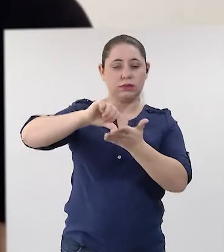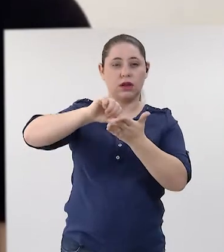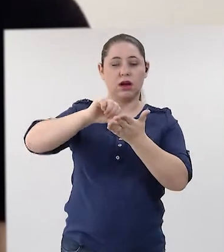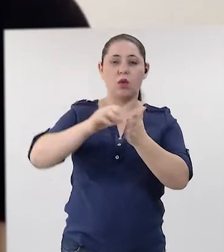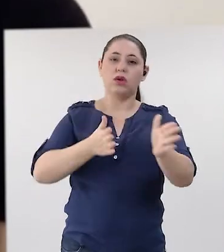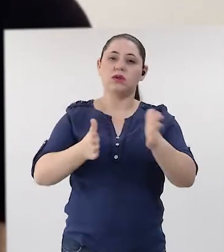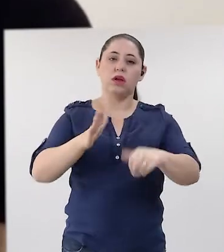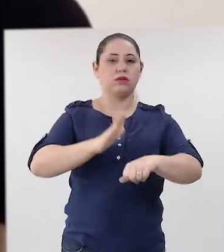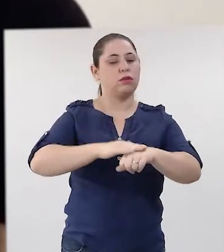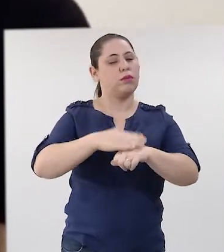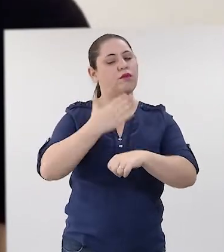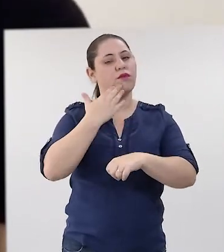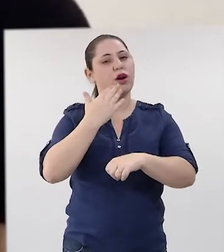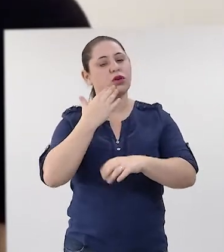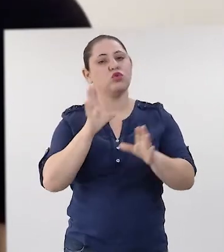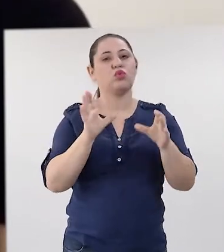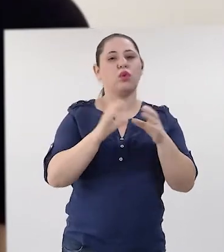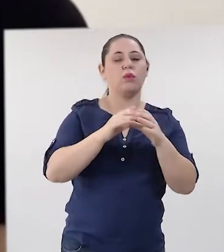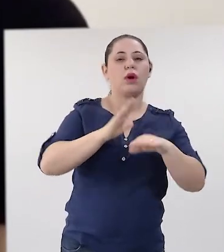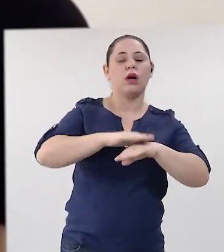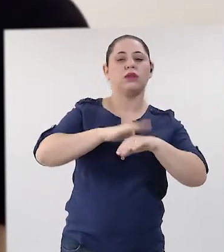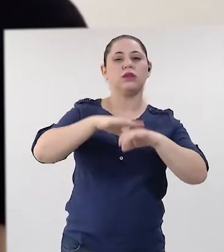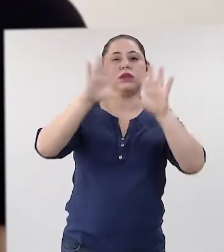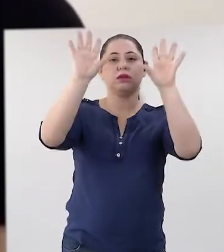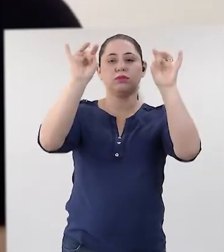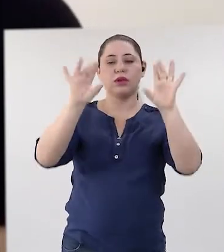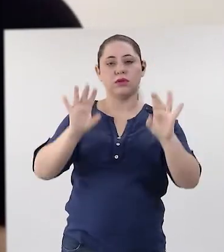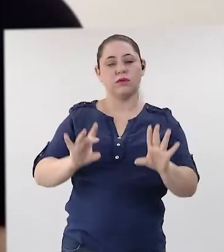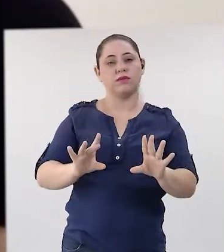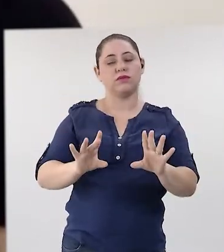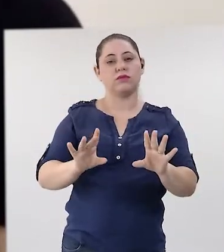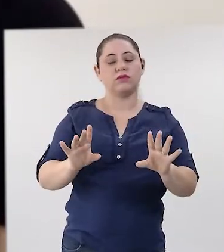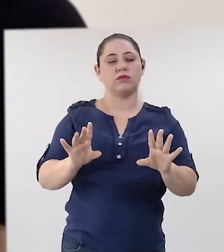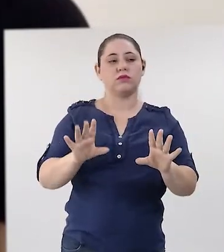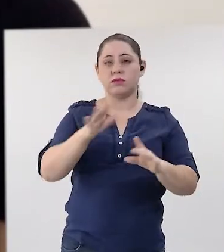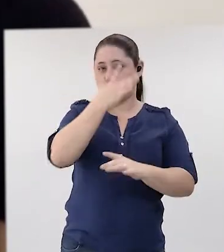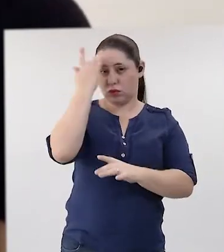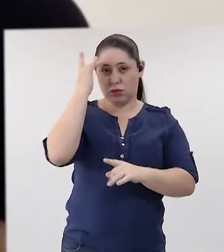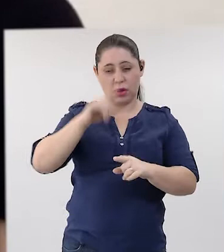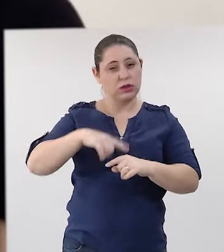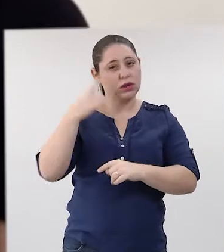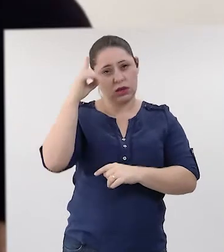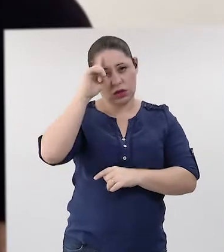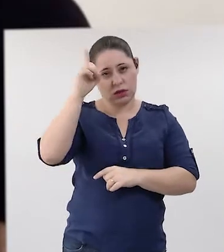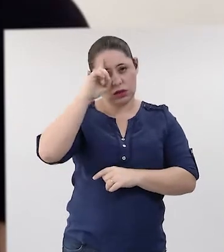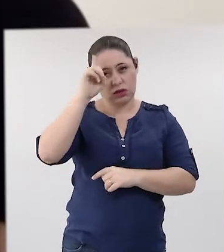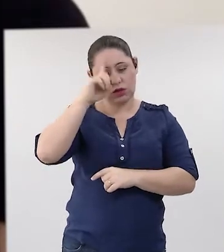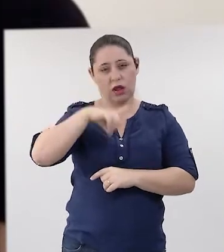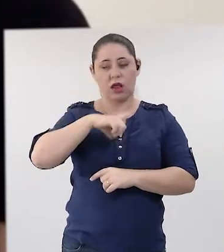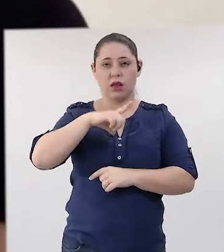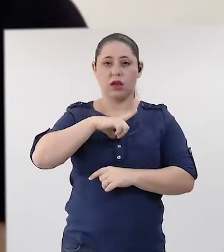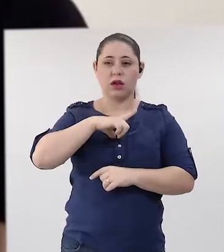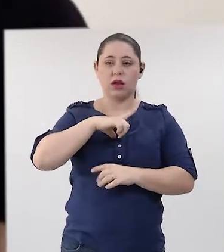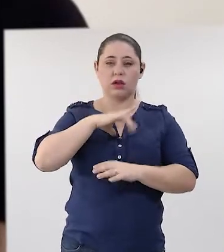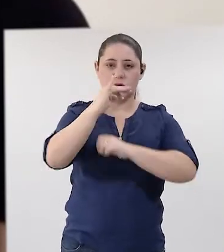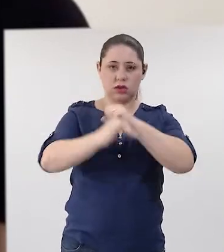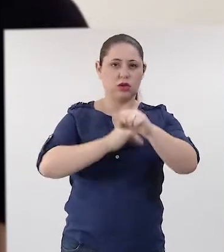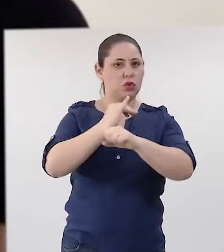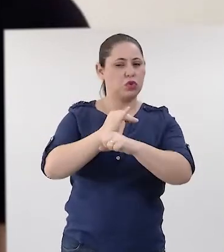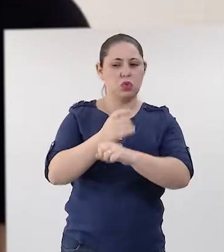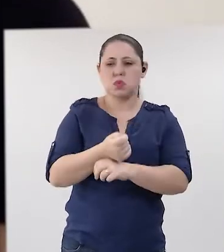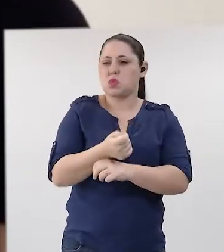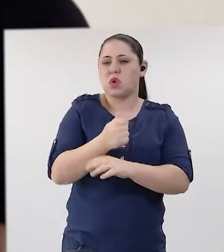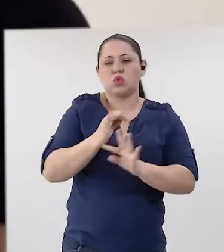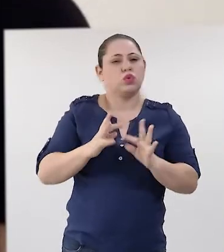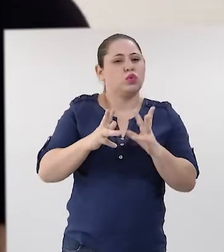na capital vai ter um acesso às vezes mais fácil, a um grupo mais específico de pessoas, mas a cada dia mesmo é igualitário,